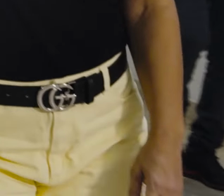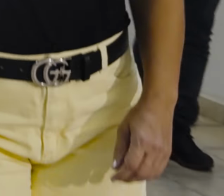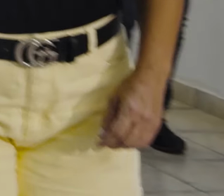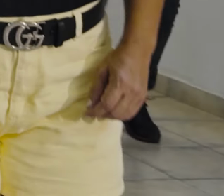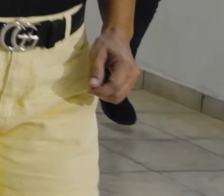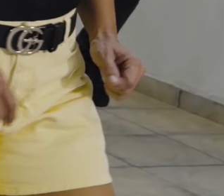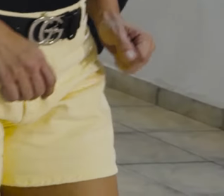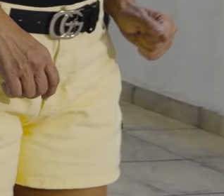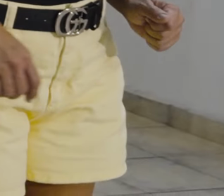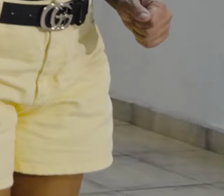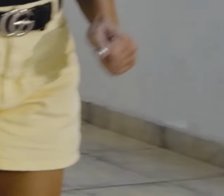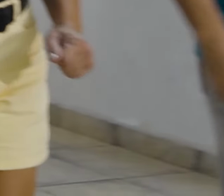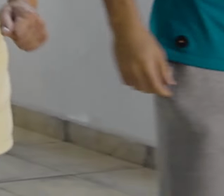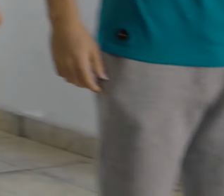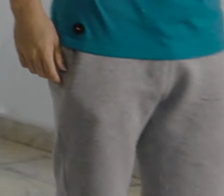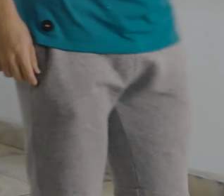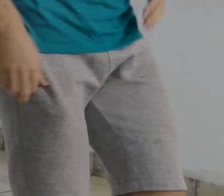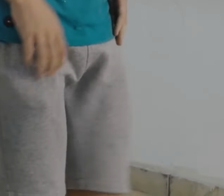Ei, para trás!